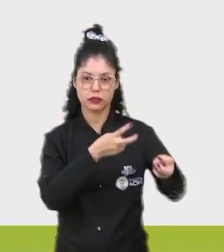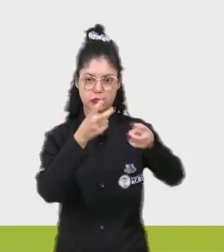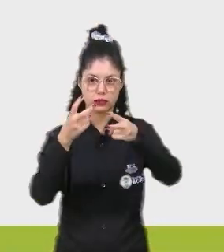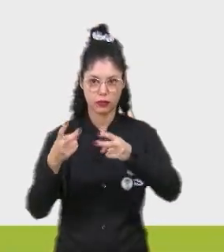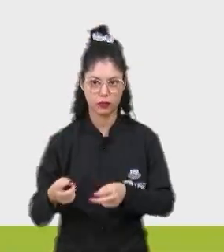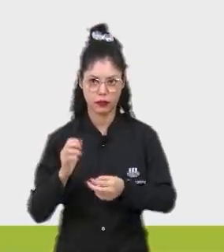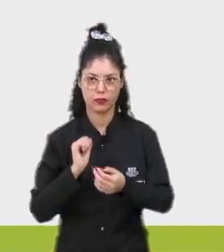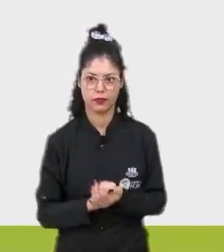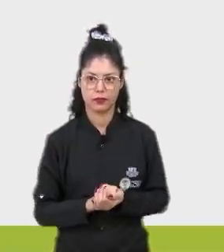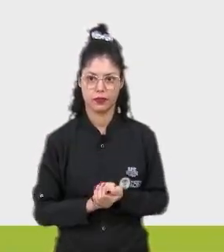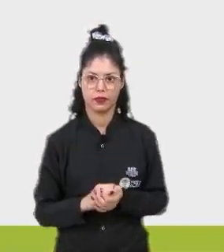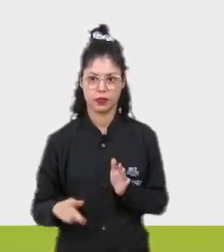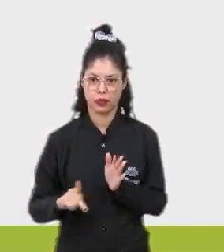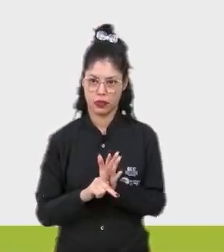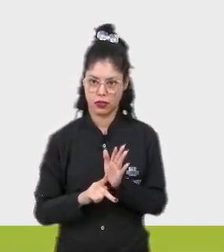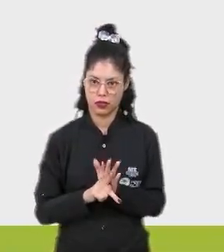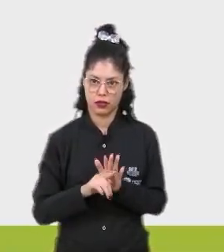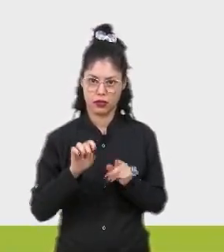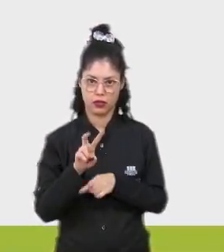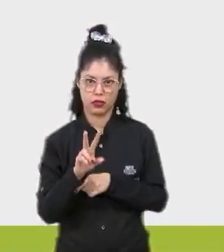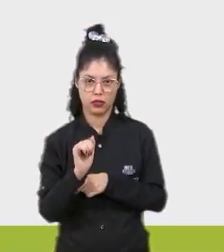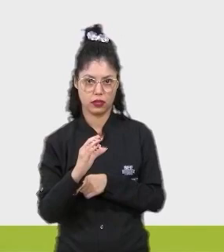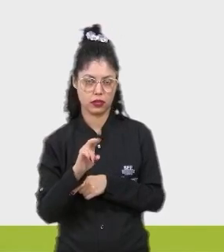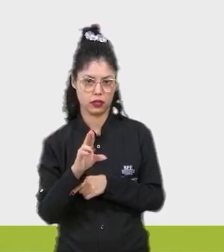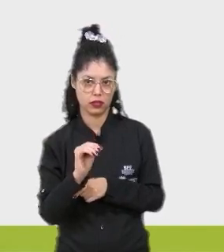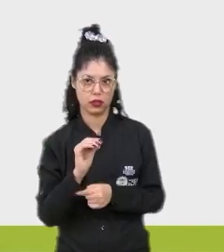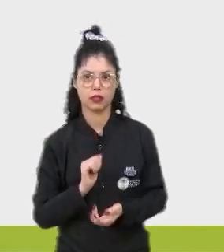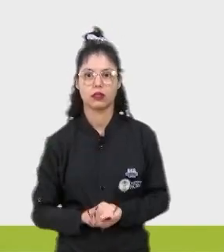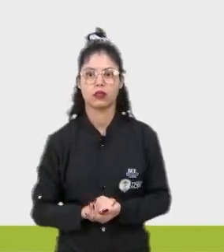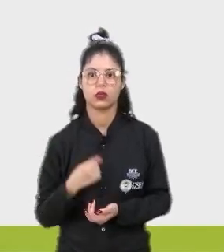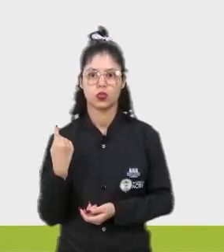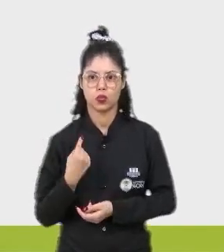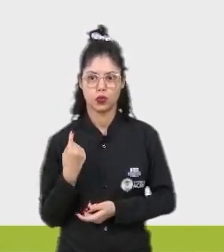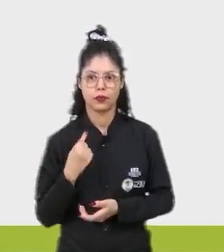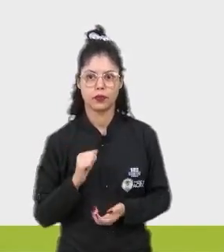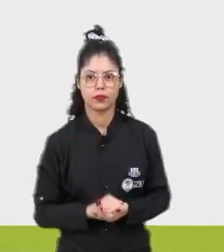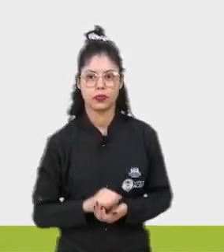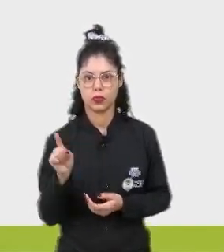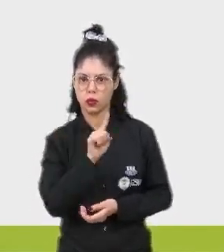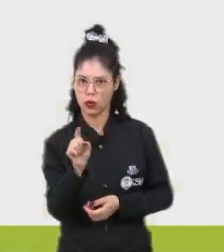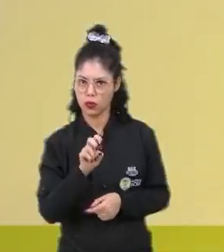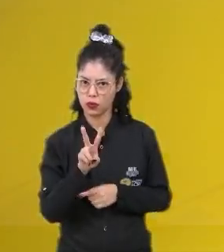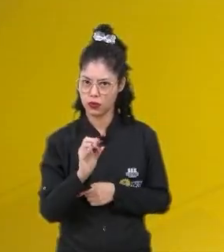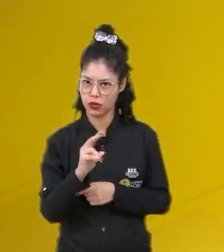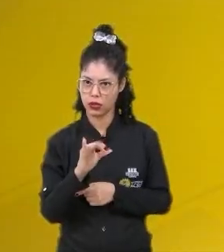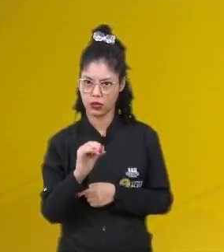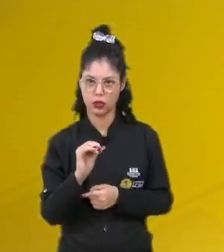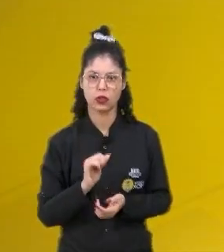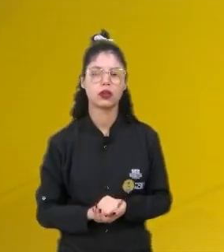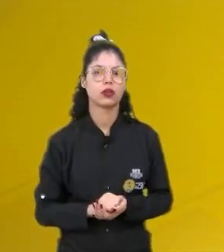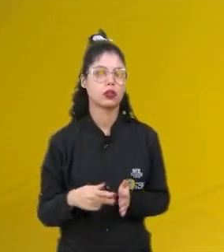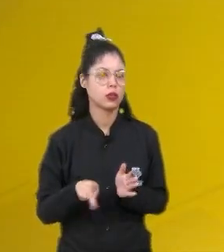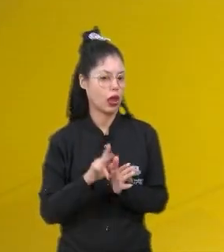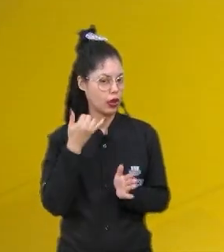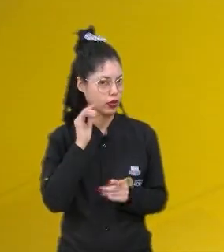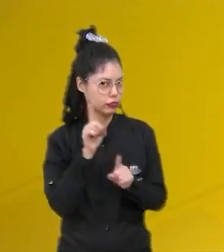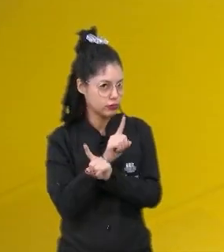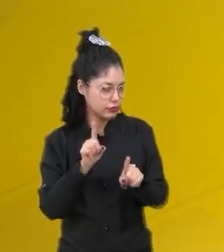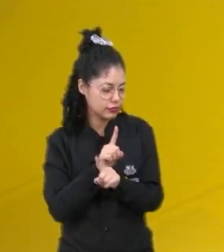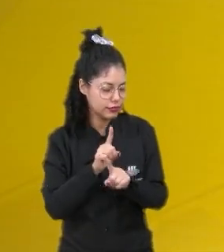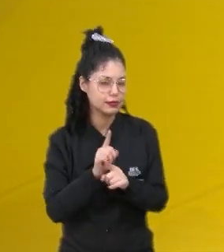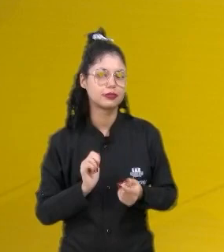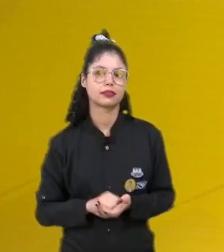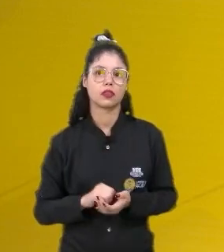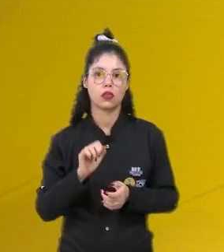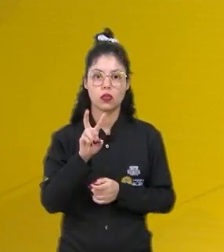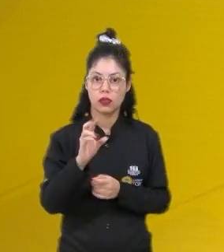ele não vai se propagar no vácuo. No espaço temos o vácuo e não é o vácuo que você recebe lá do seu contatinho não, tá bom? Isso